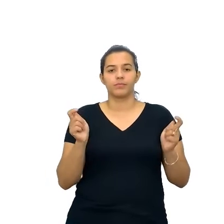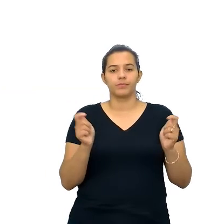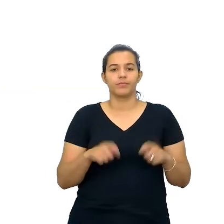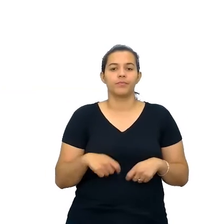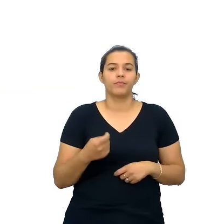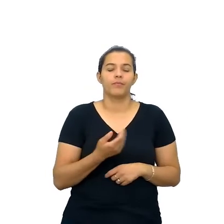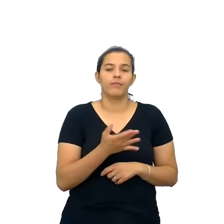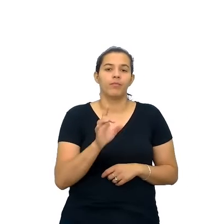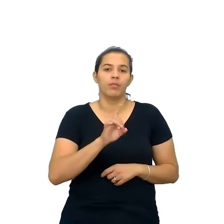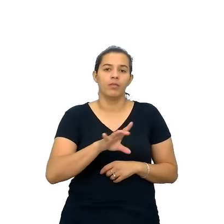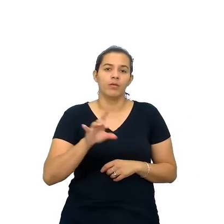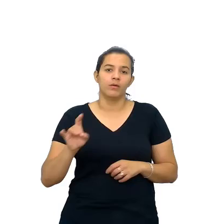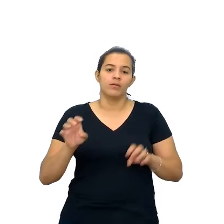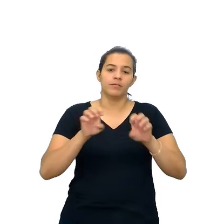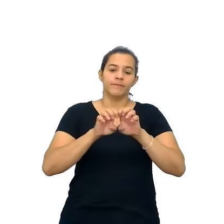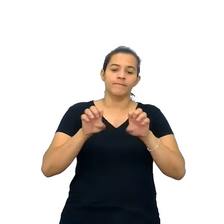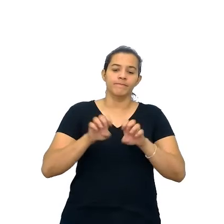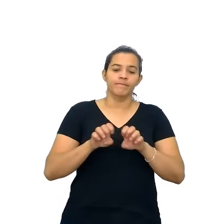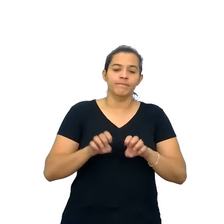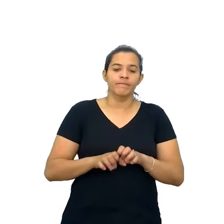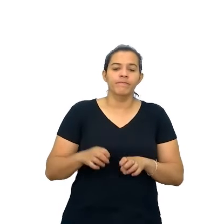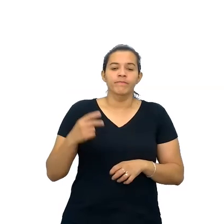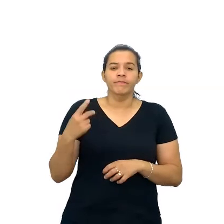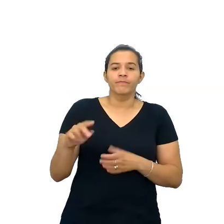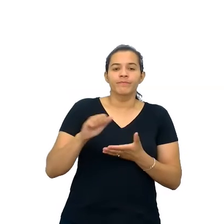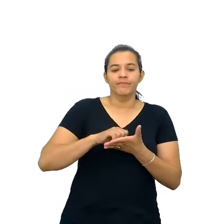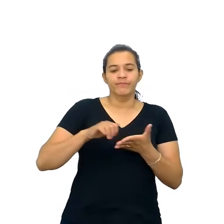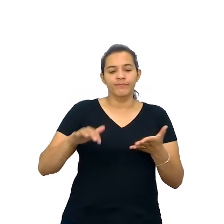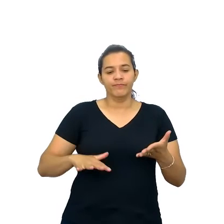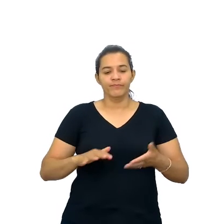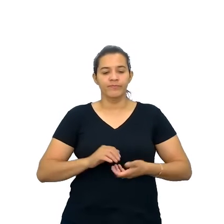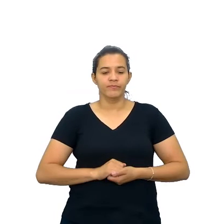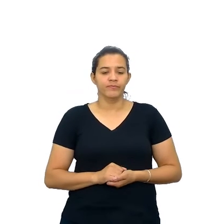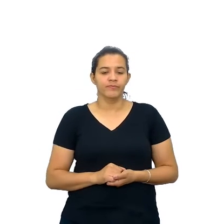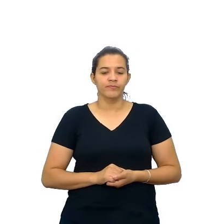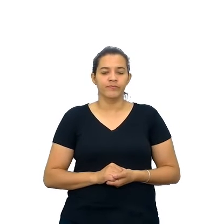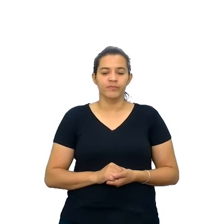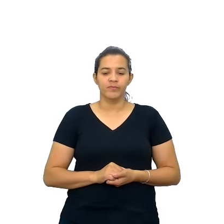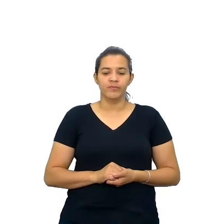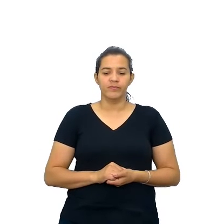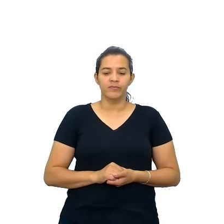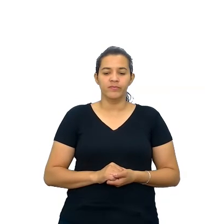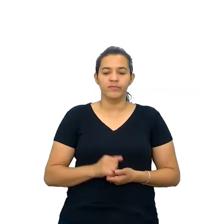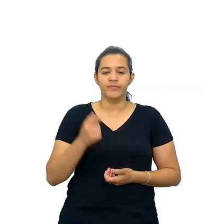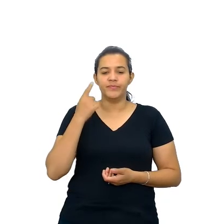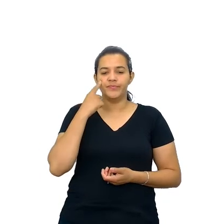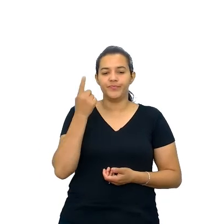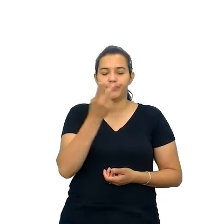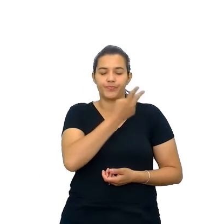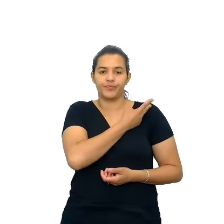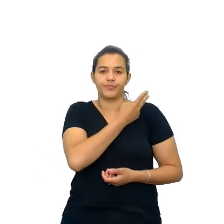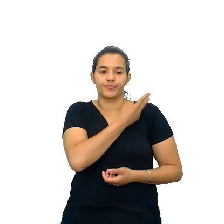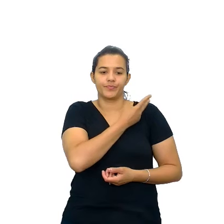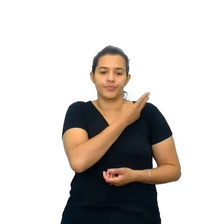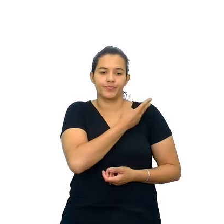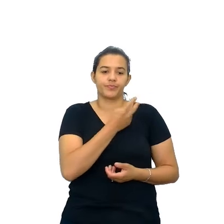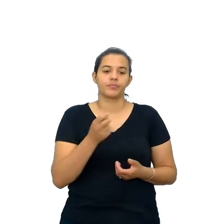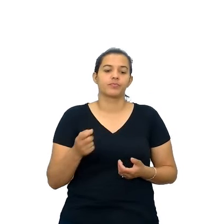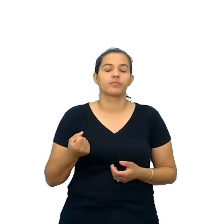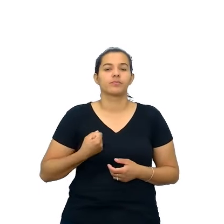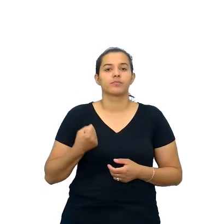construção estruturado aí desta atividade. Bom, para a segunda série, né, volume 2